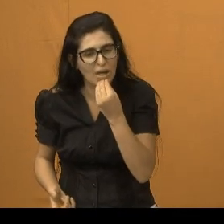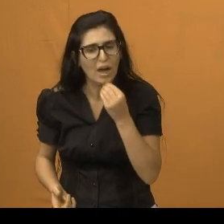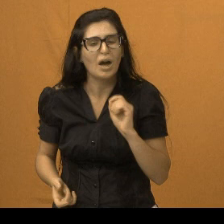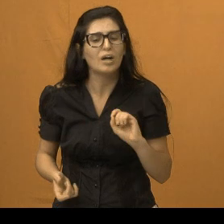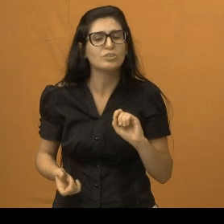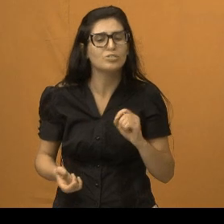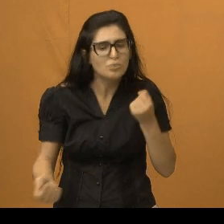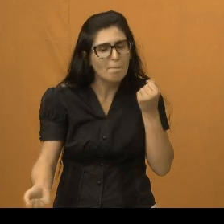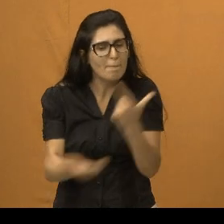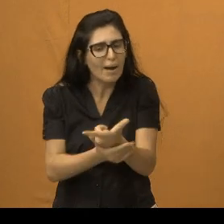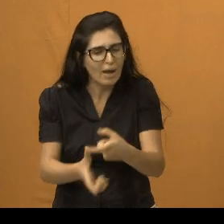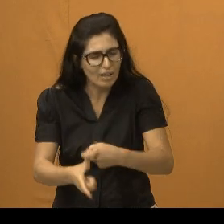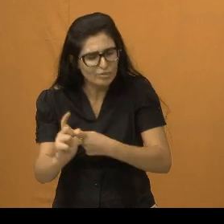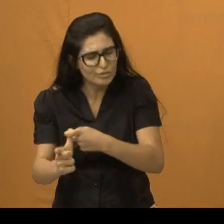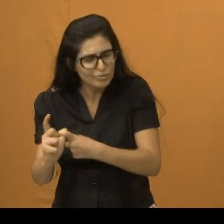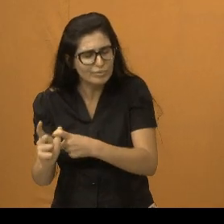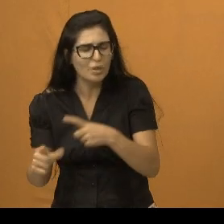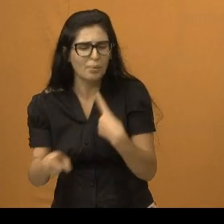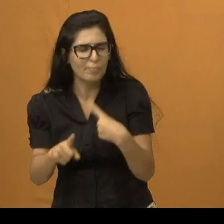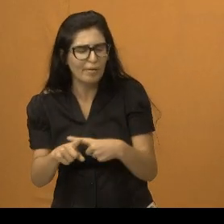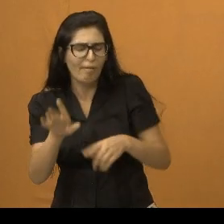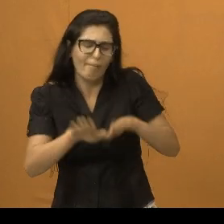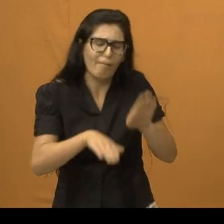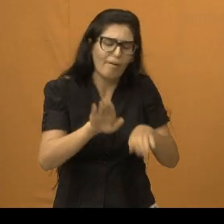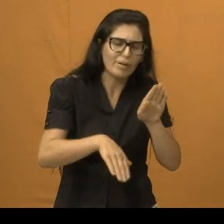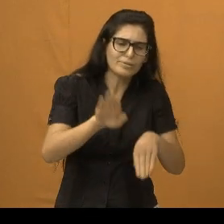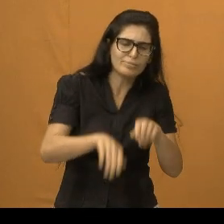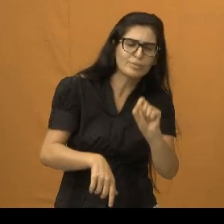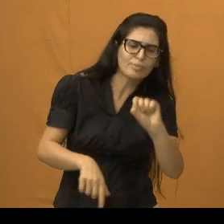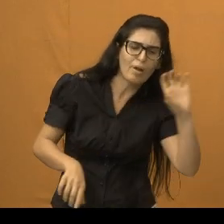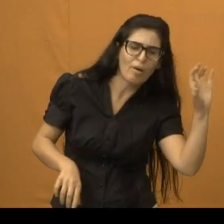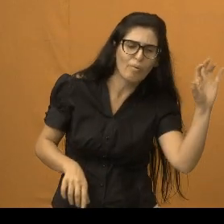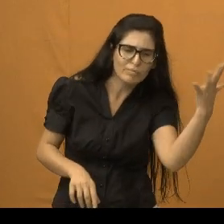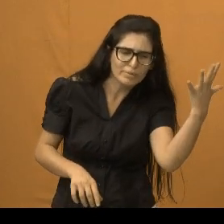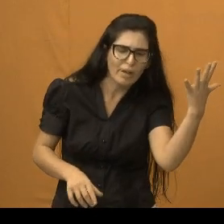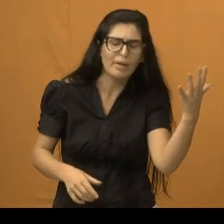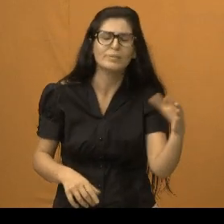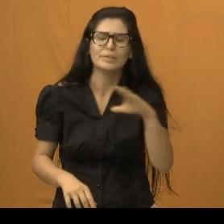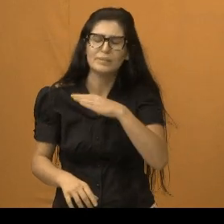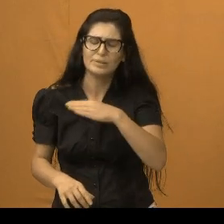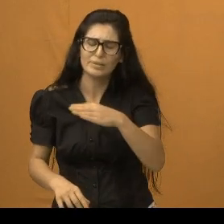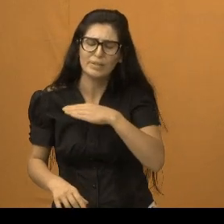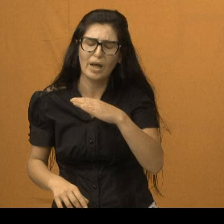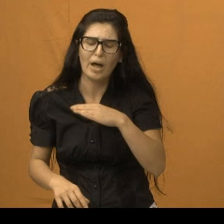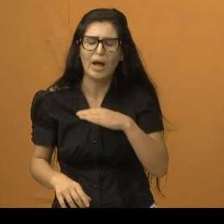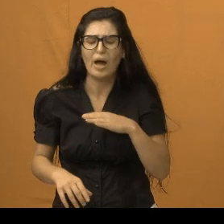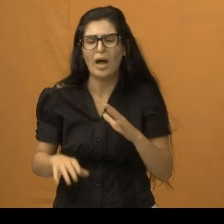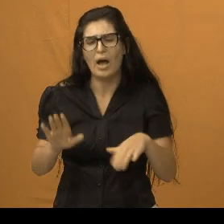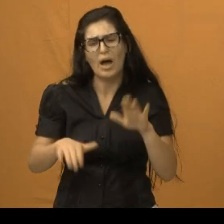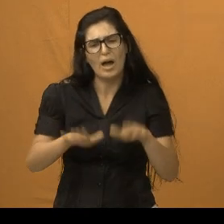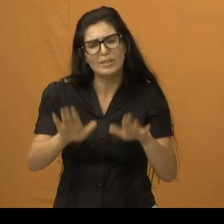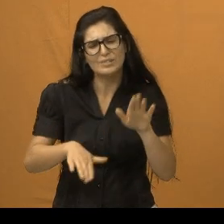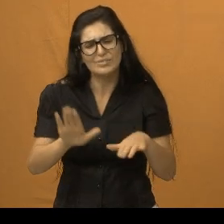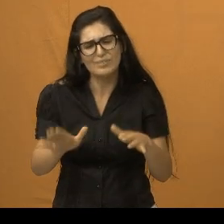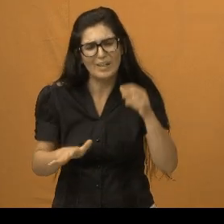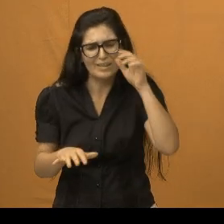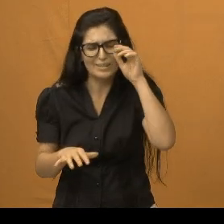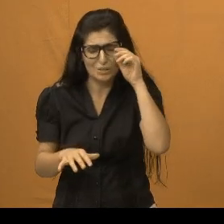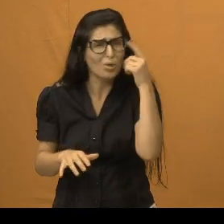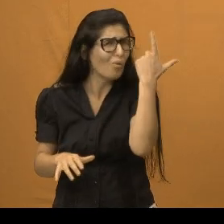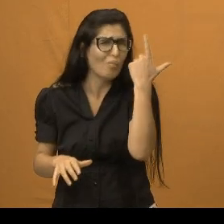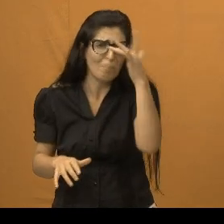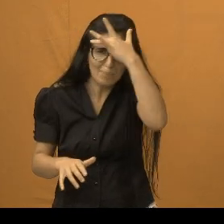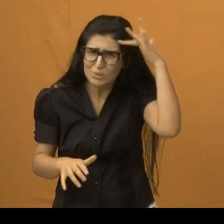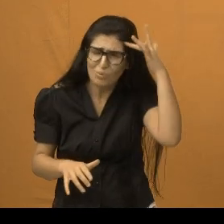seus impostos. Porque muitas vezes, o que acontece com a municipalidade? Ele se sente, às vezes, ridicularizado em alguns momentos por não conseguir pagar